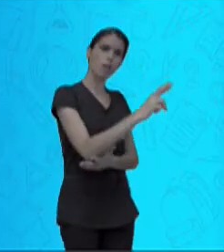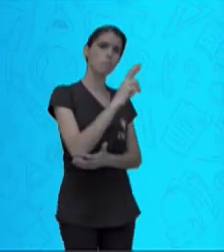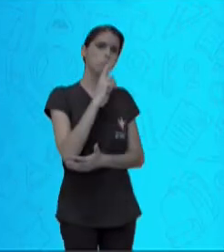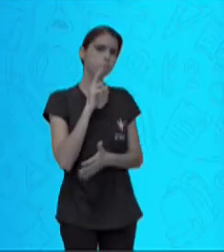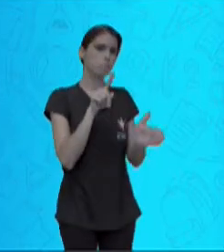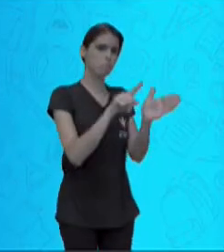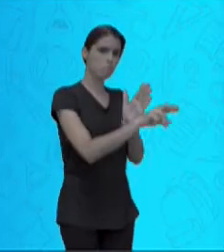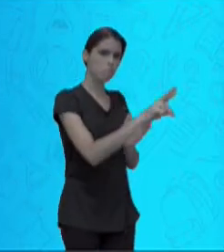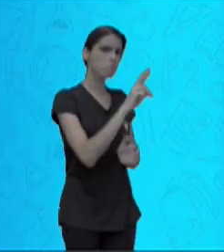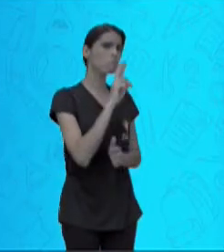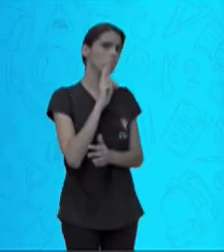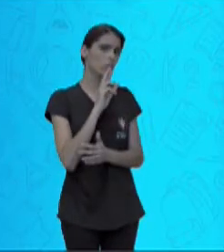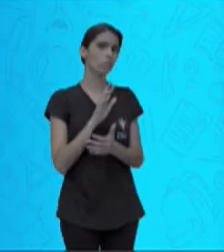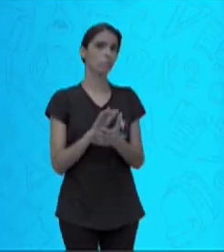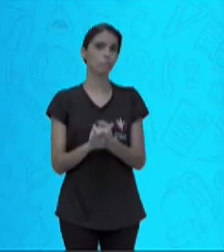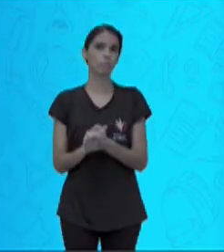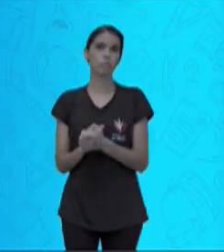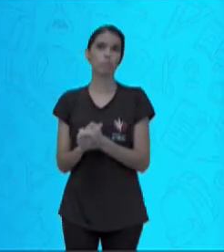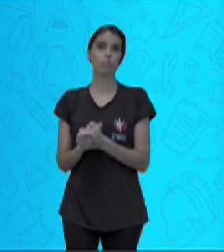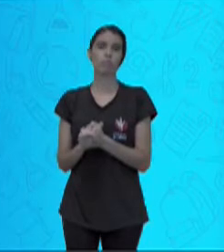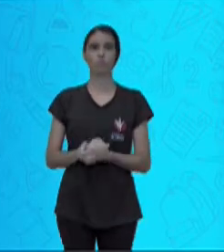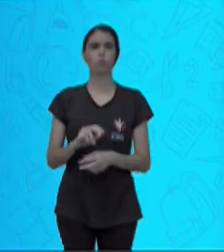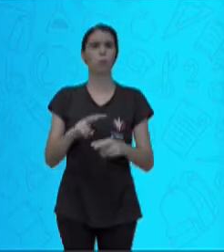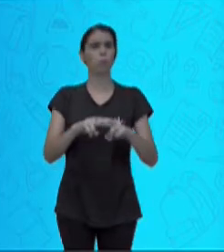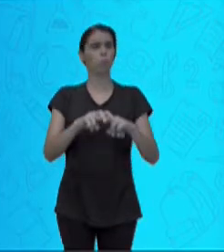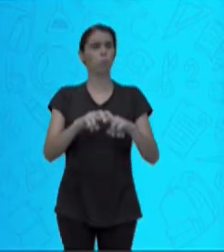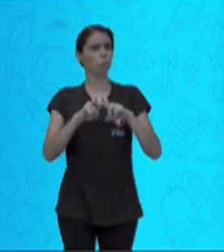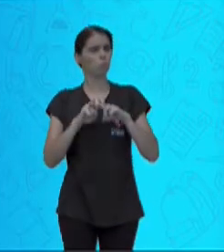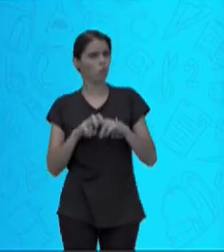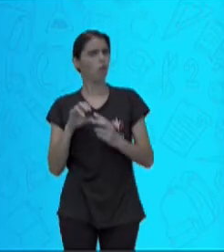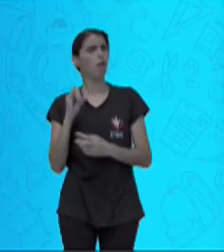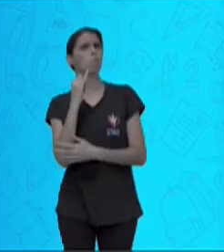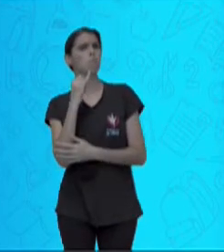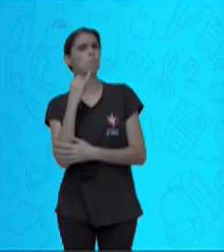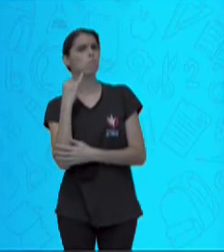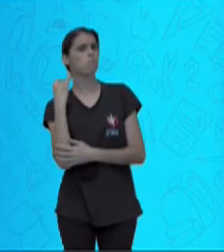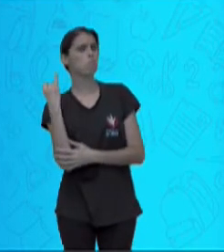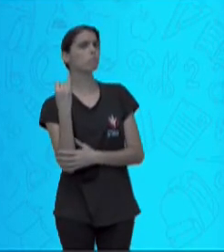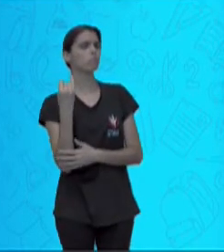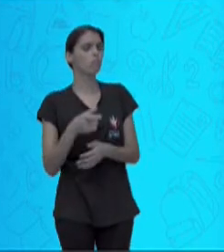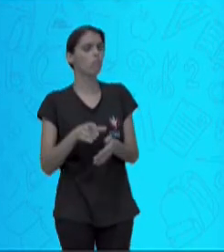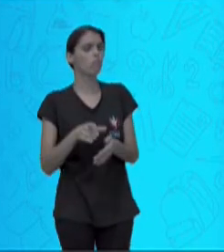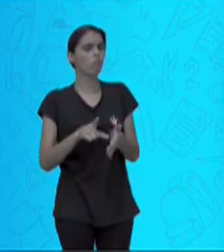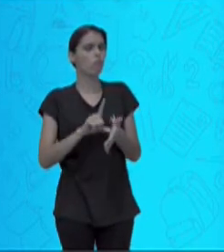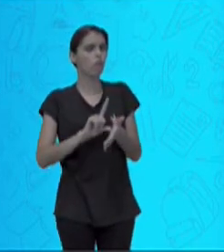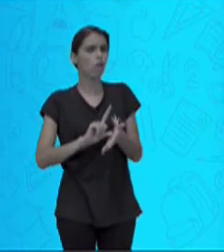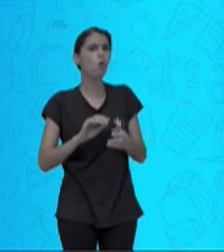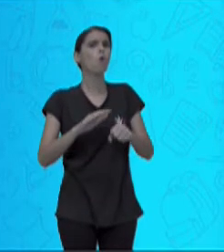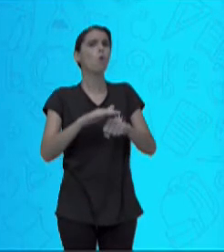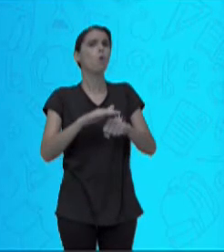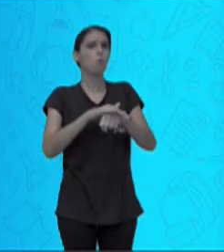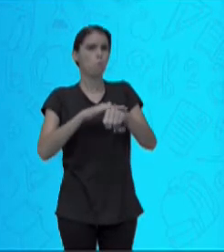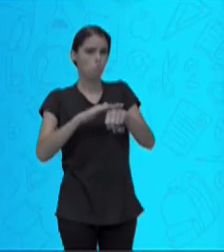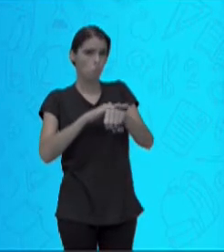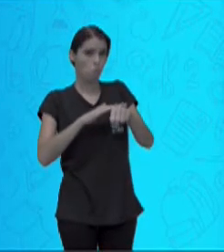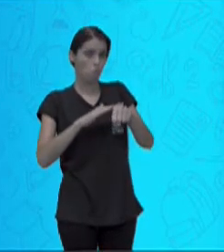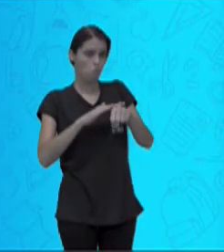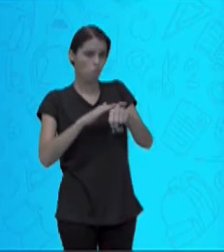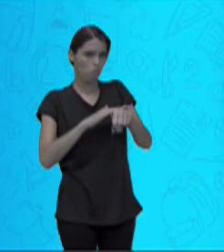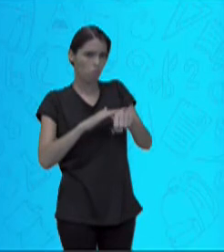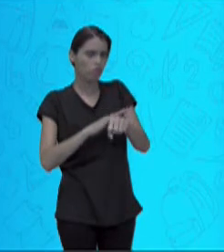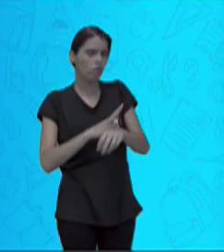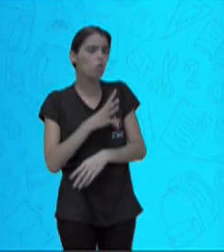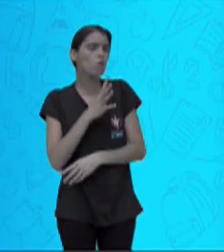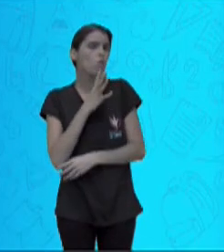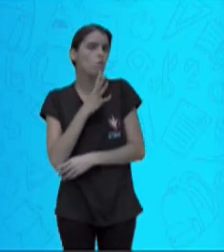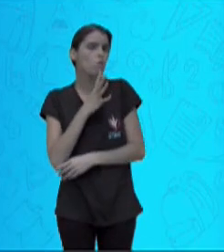trazer os dados interessantes? Conversem com a pessoa antes para